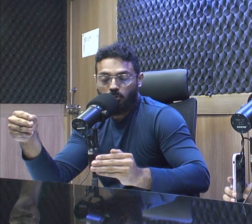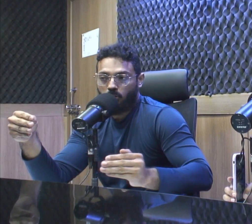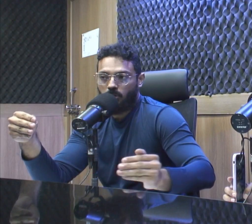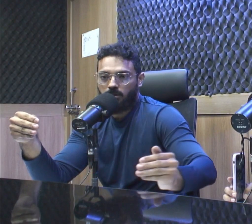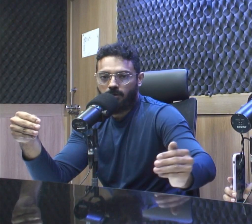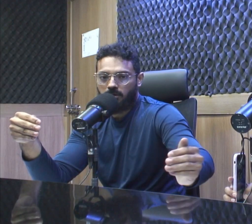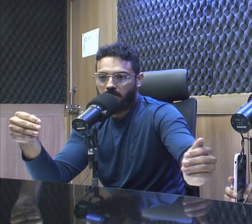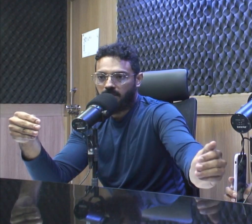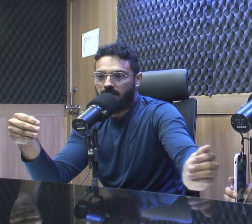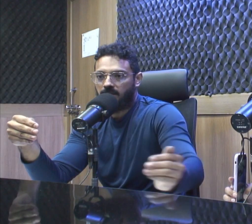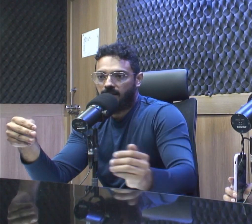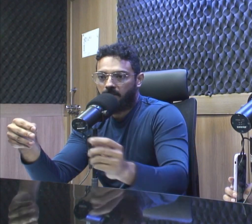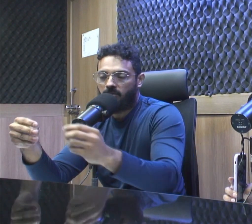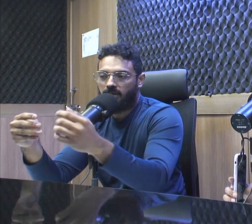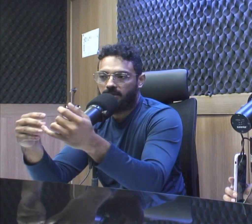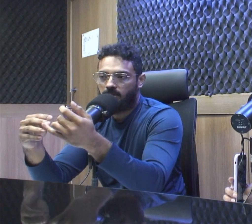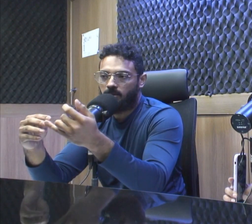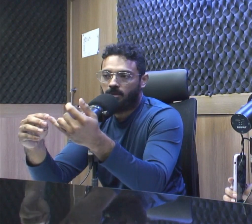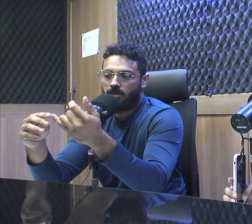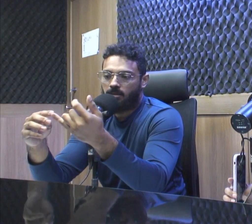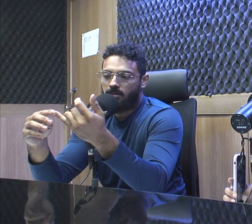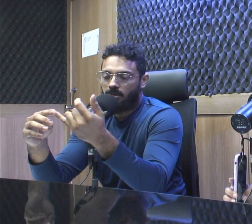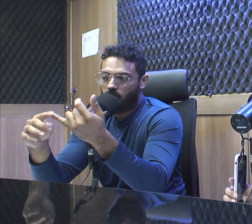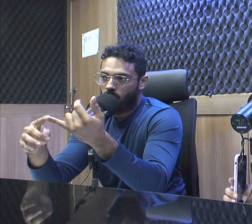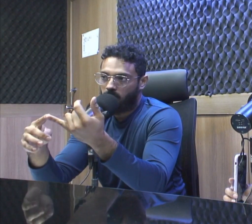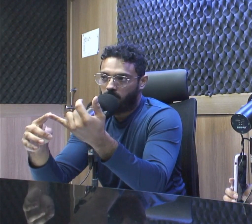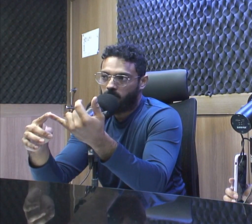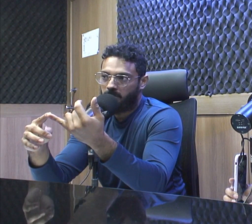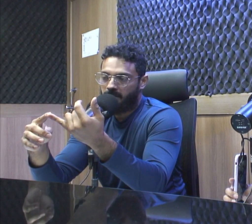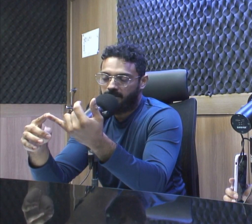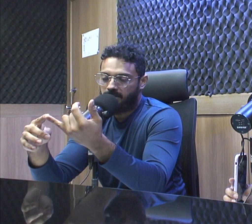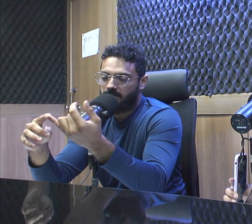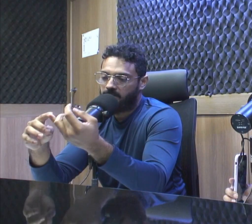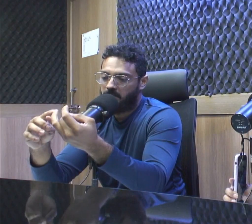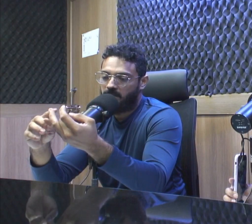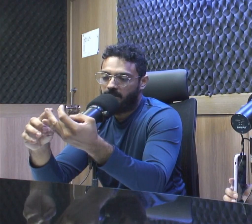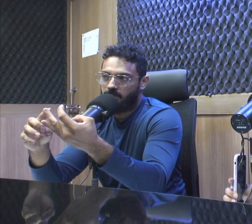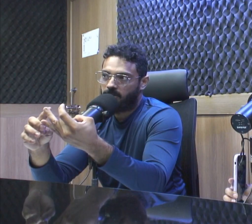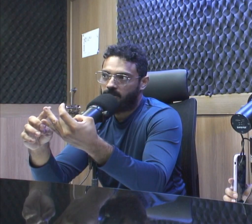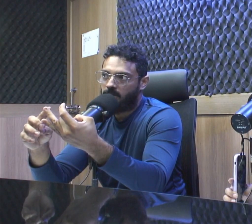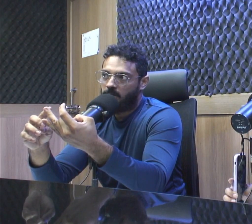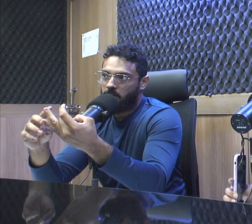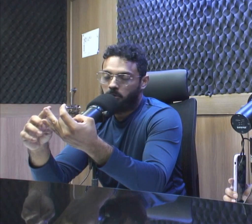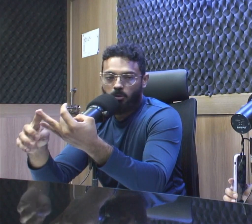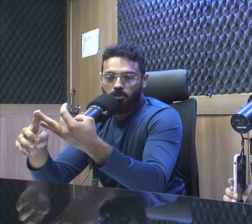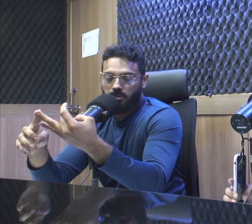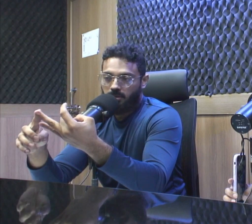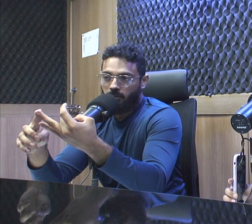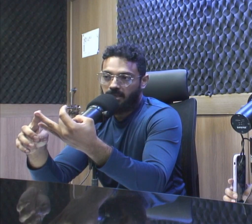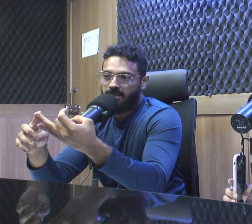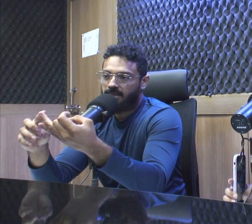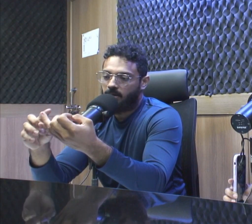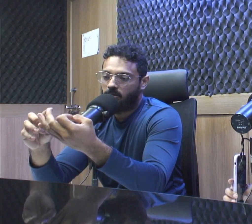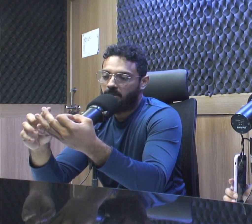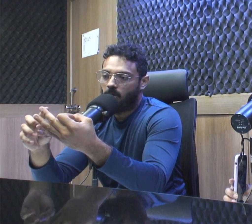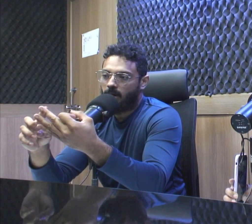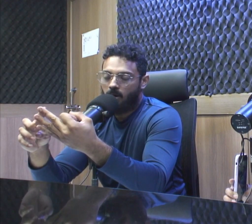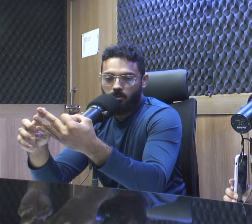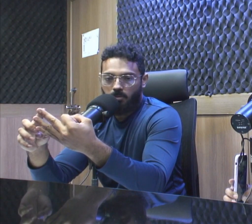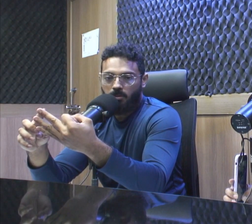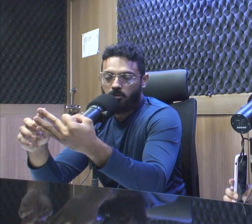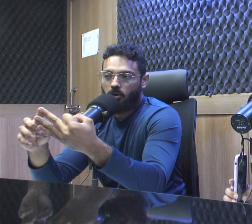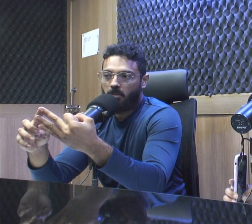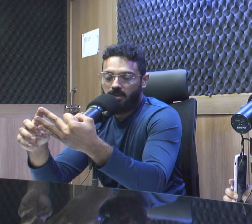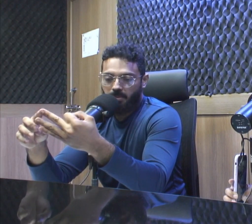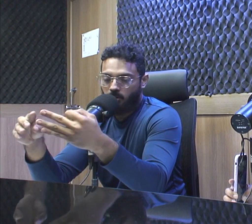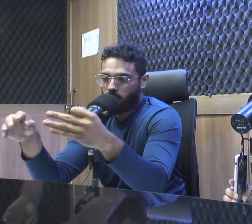uma estrutura de fossas de bananeiras, reaproveitando entulho de uma empresa, pneus de outra e fortalecendo a economia local